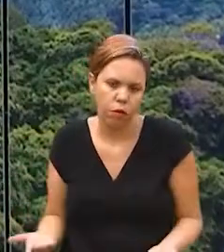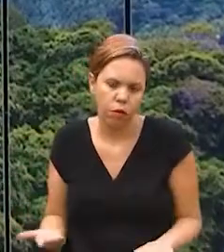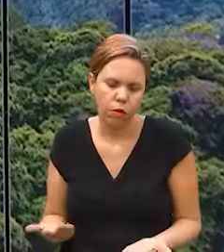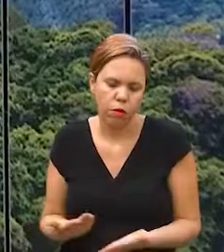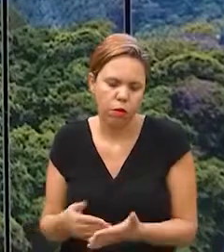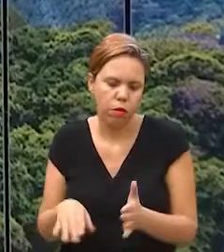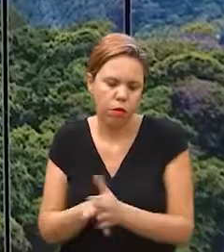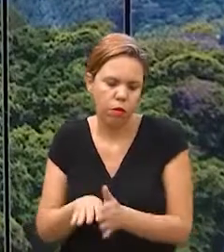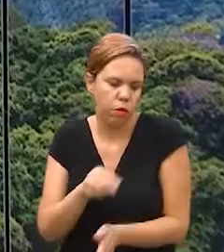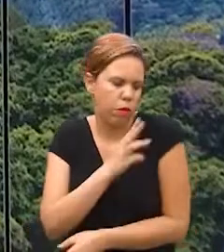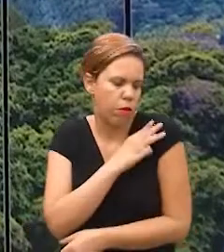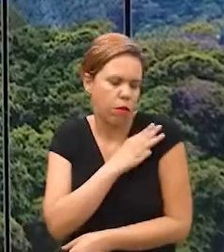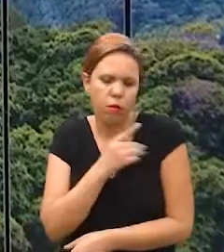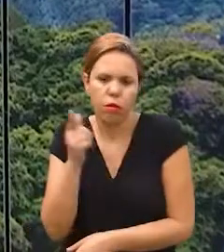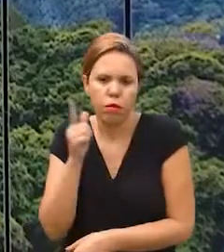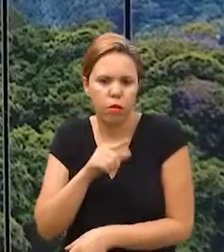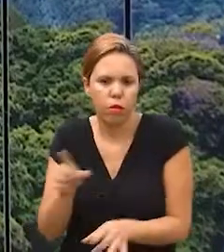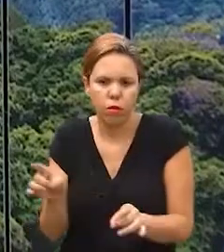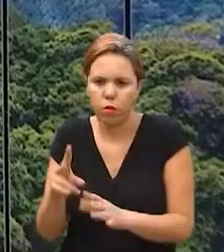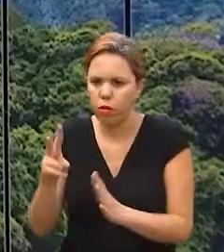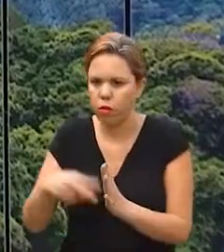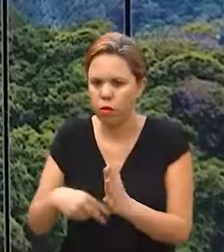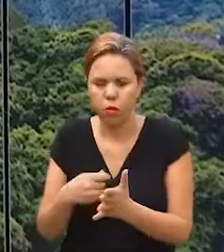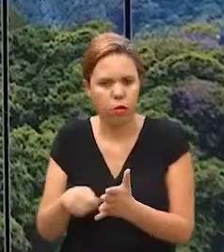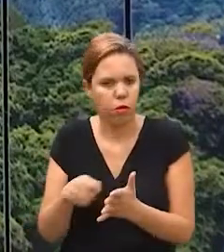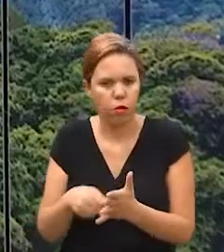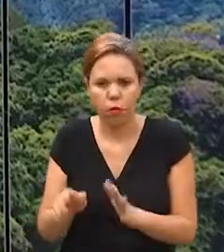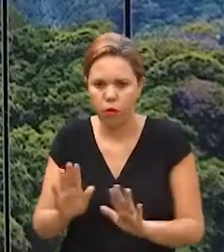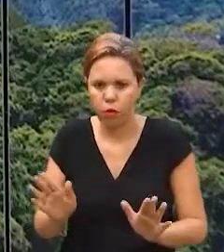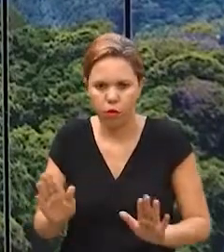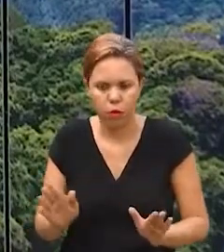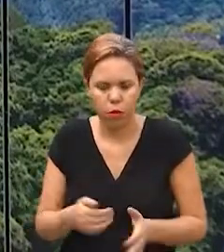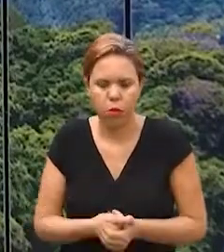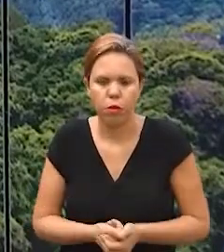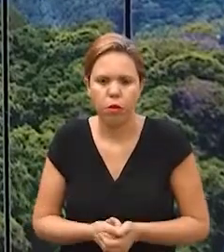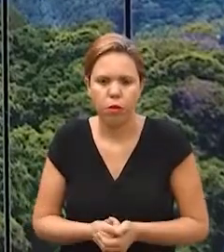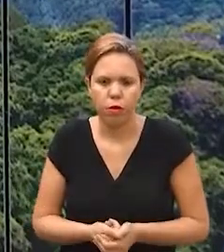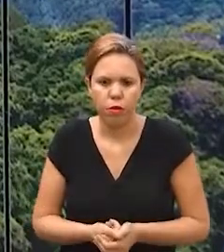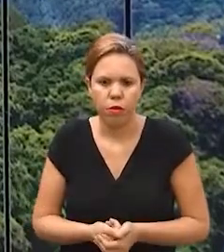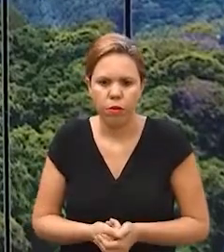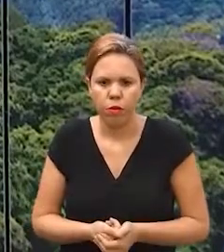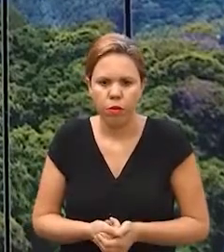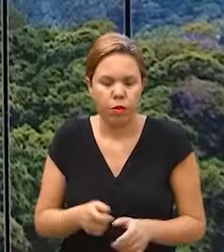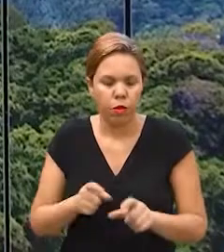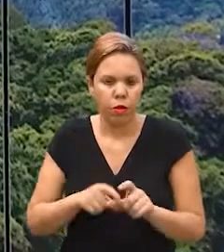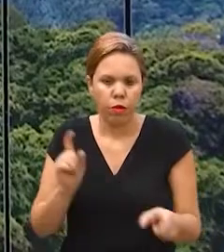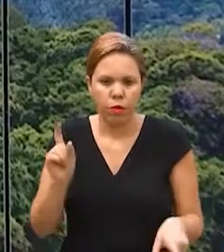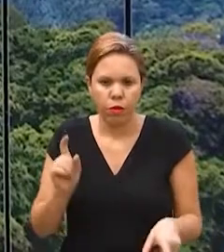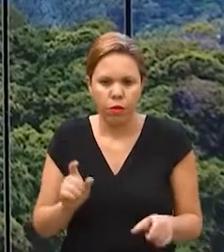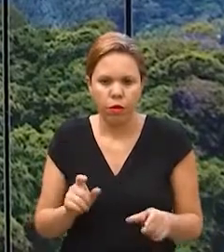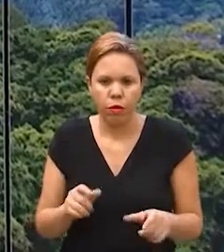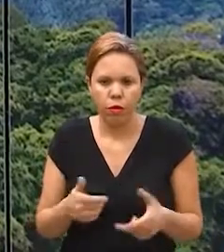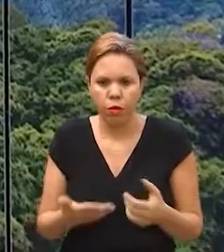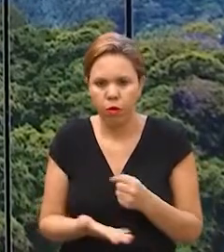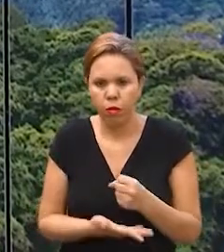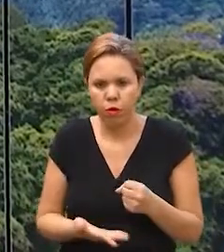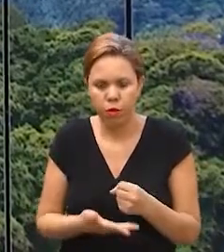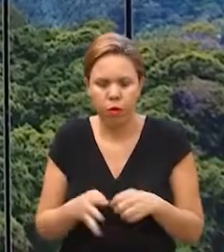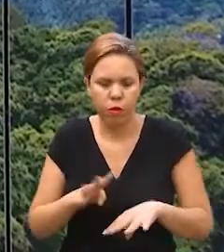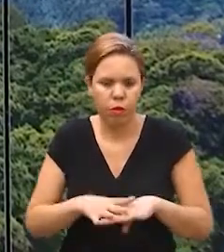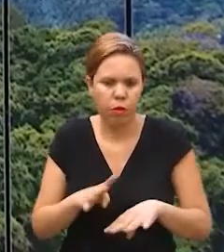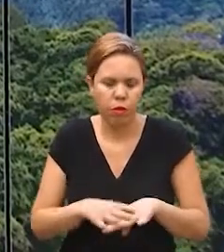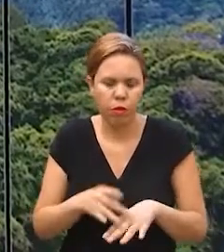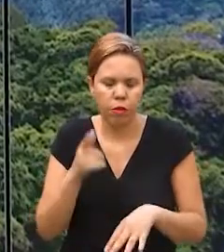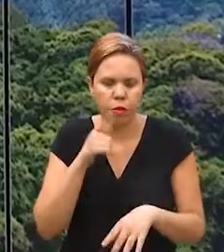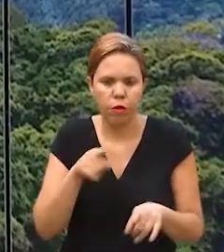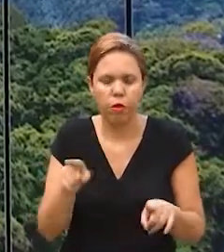ensino médio, mas ela não consegue ler e escrever com propriedade, seja nas operações básicas de matemática